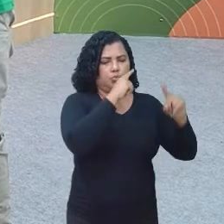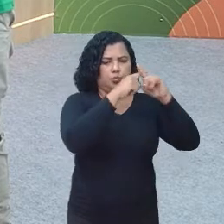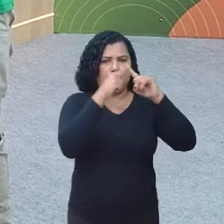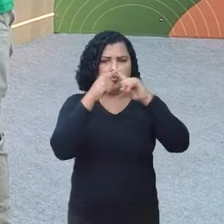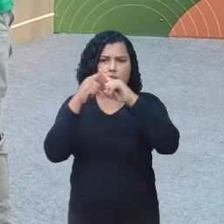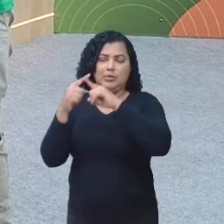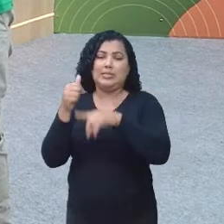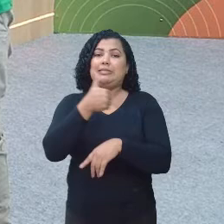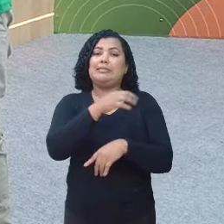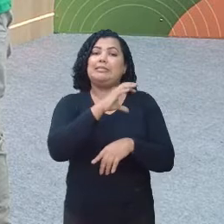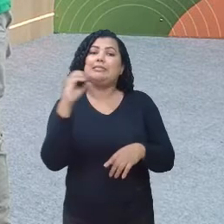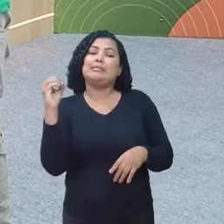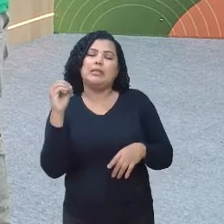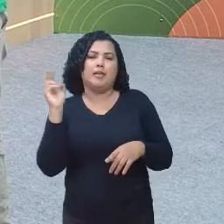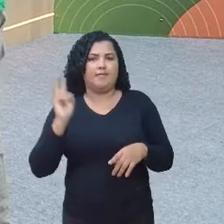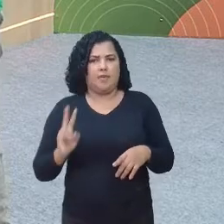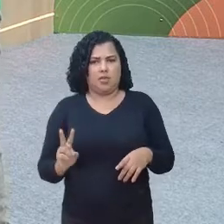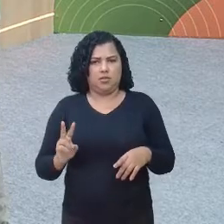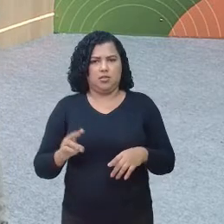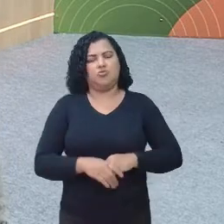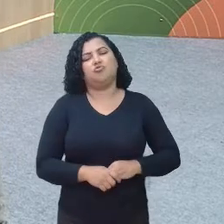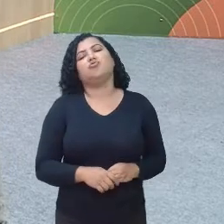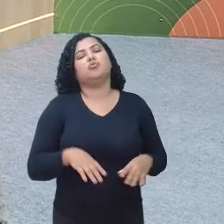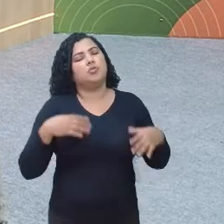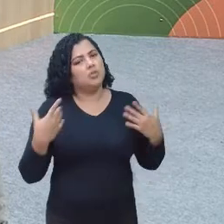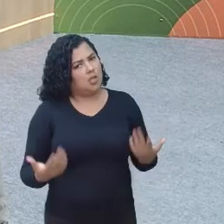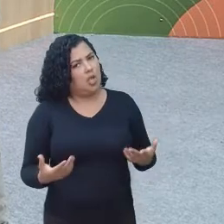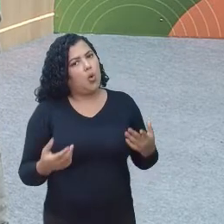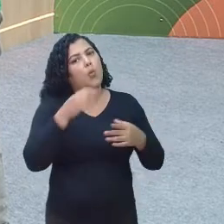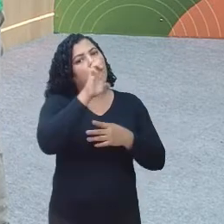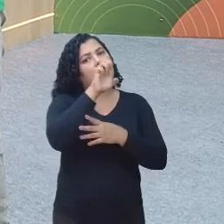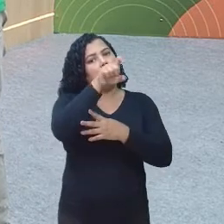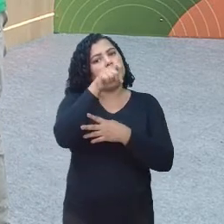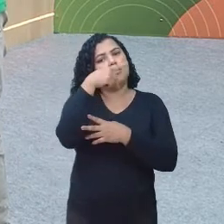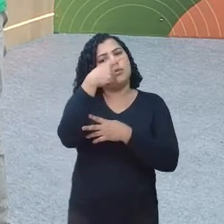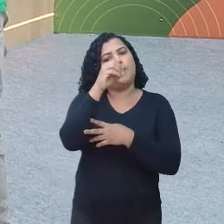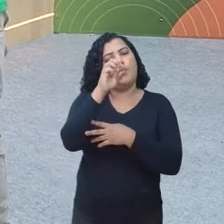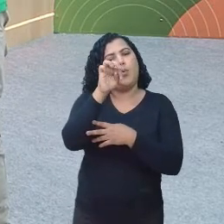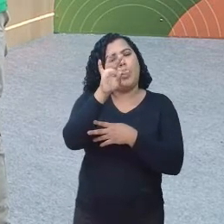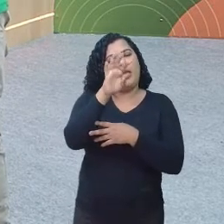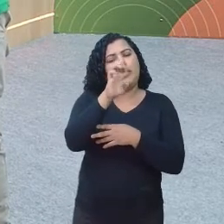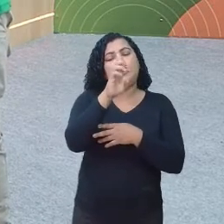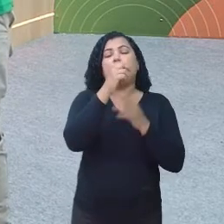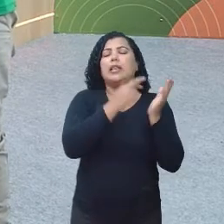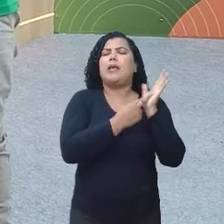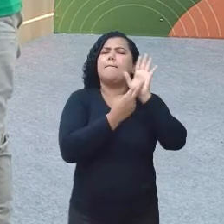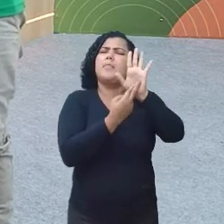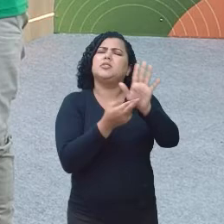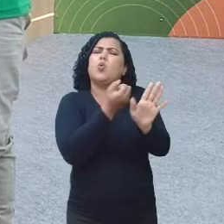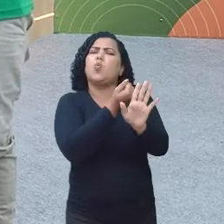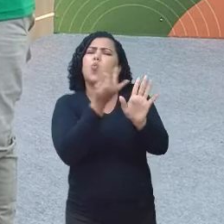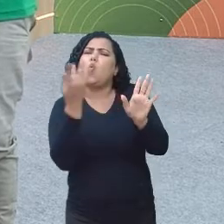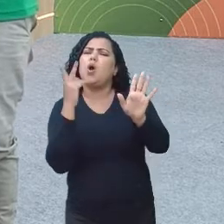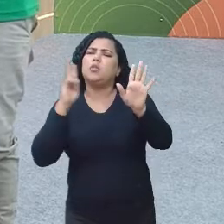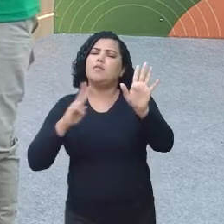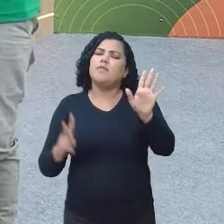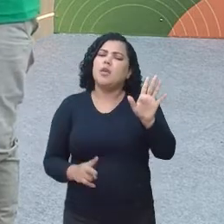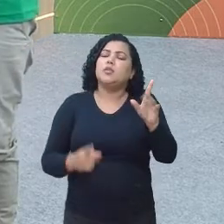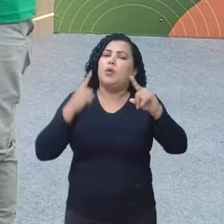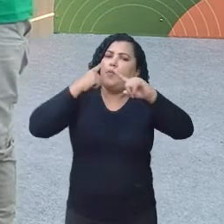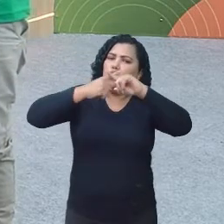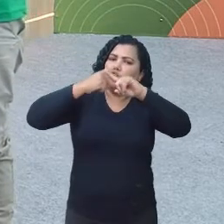10 100 vezes. Então, aquele expoente ali, ele representa o número de vezes que essa multiplicação está